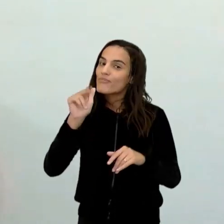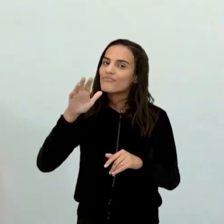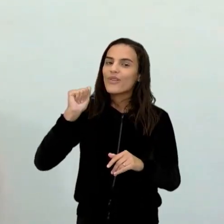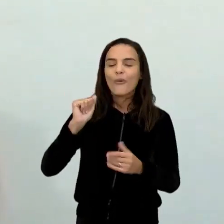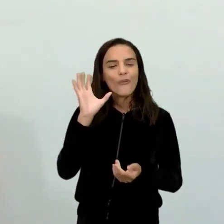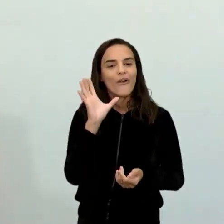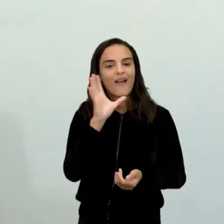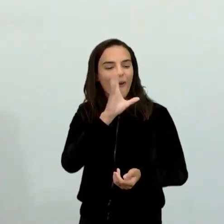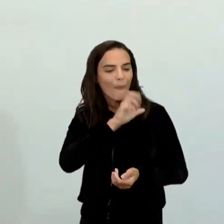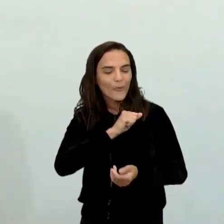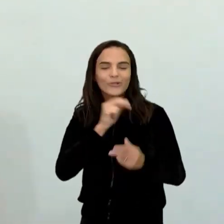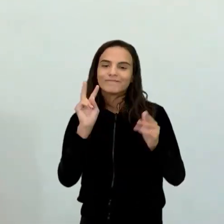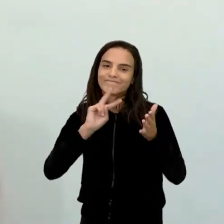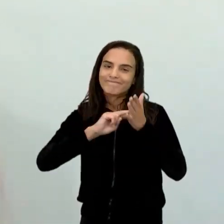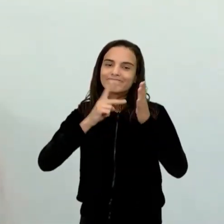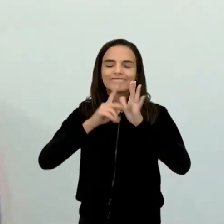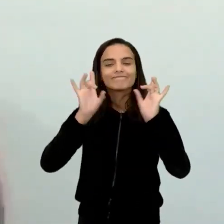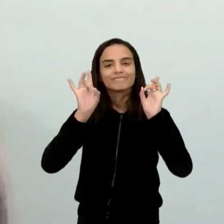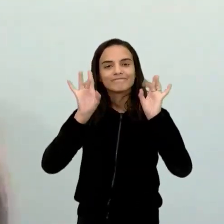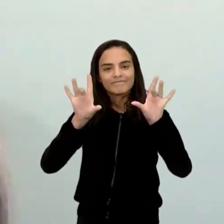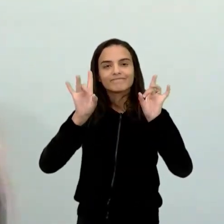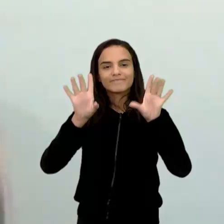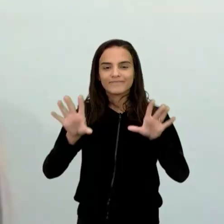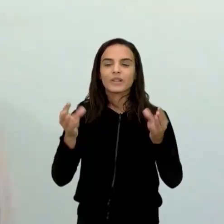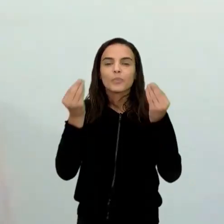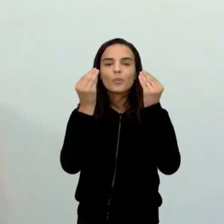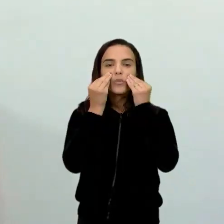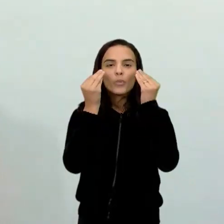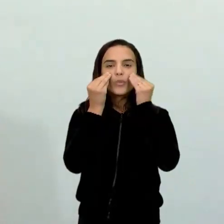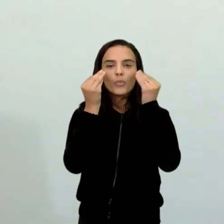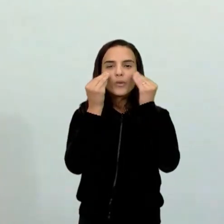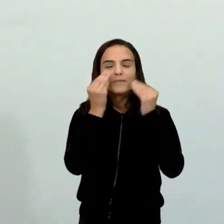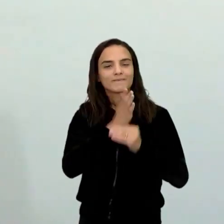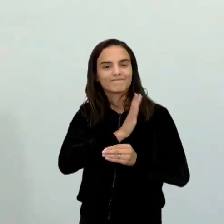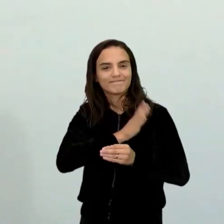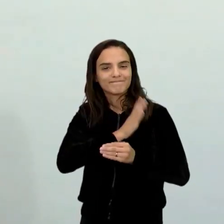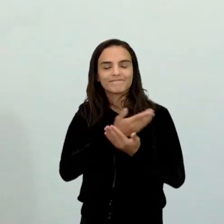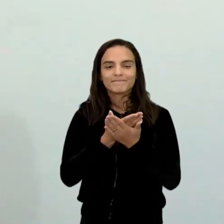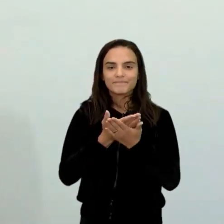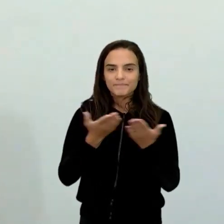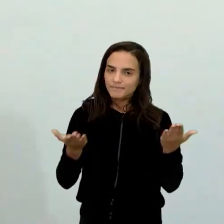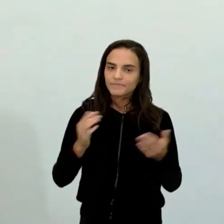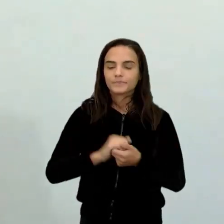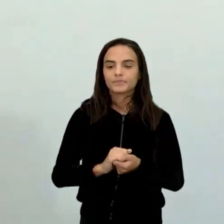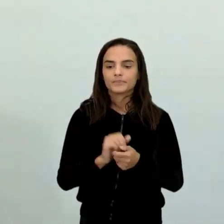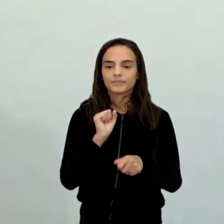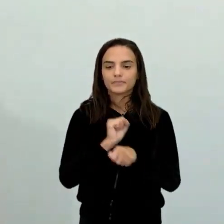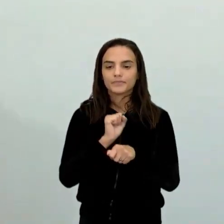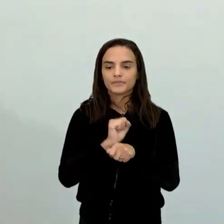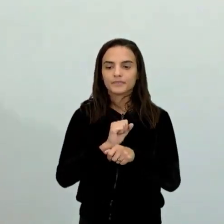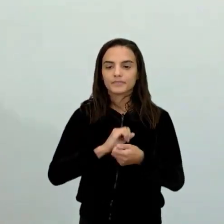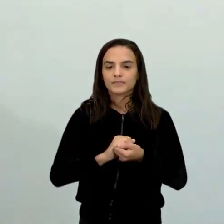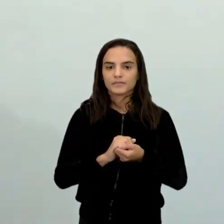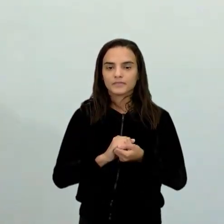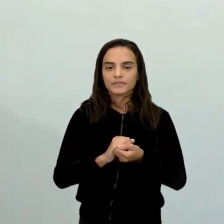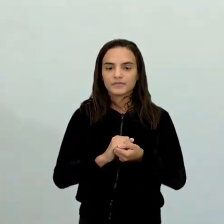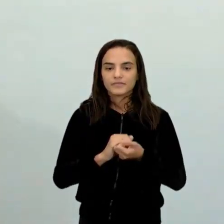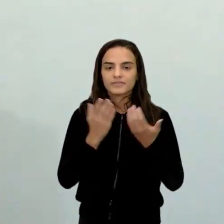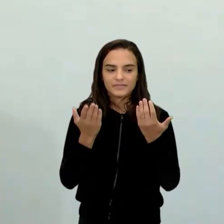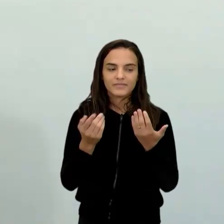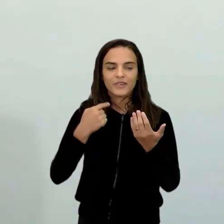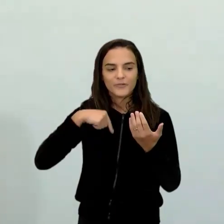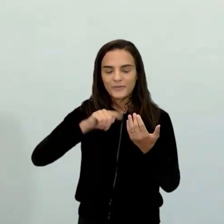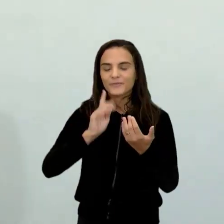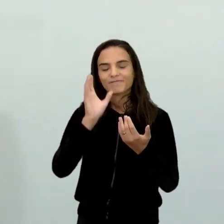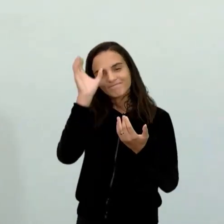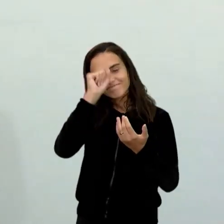nos torna tão especiais. Um beijo no coração de vocês. Espero que tenha sido tão enriquecedor como foi